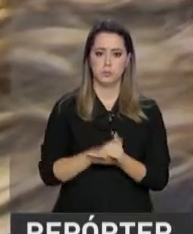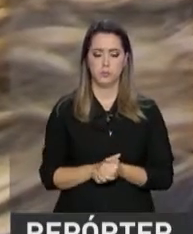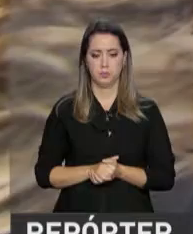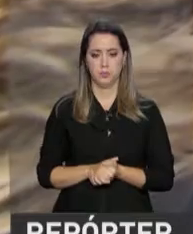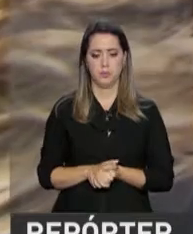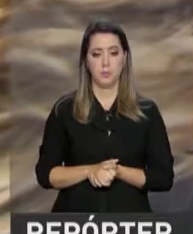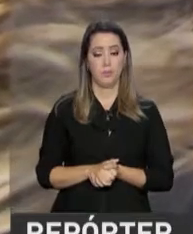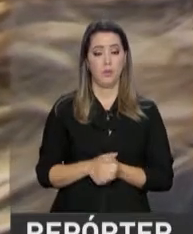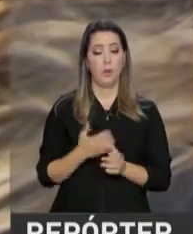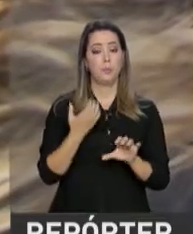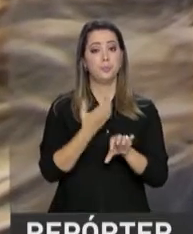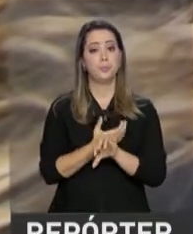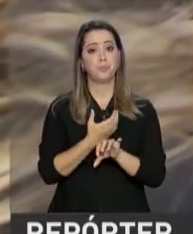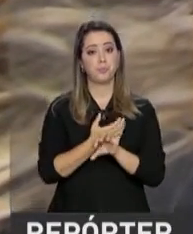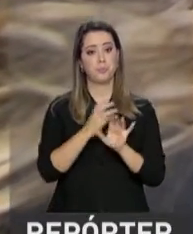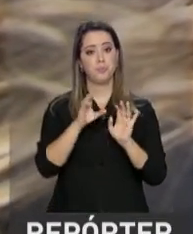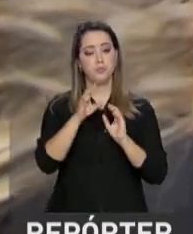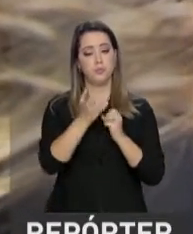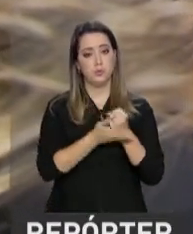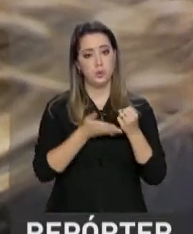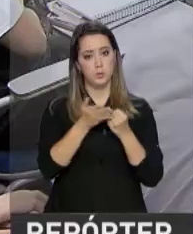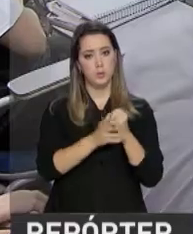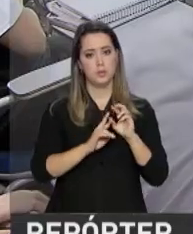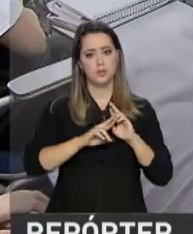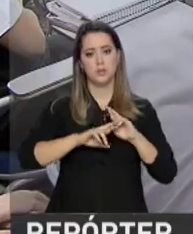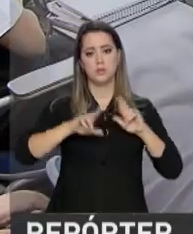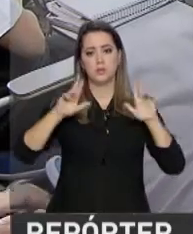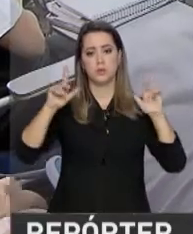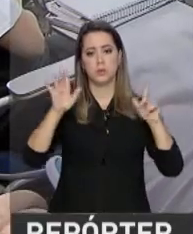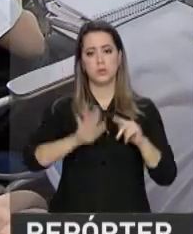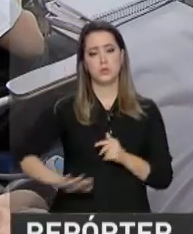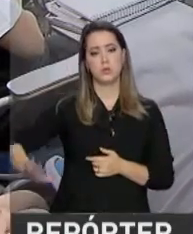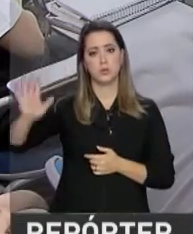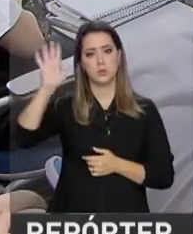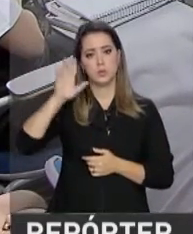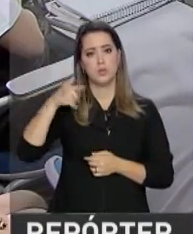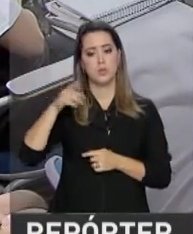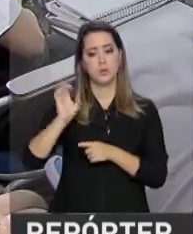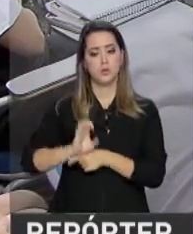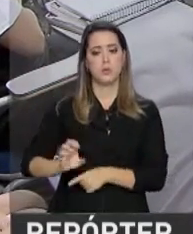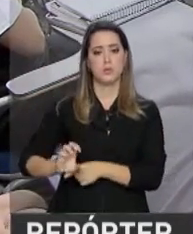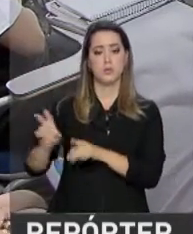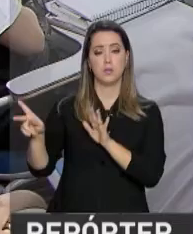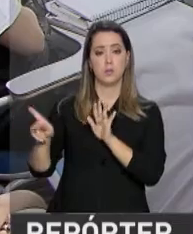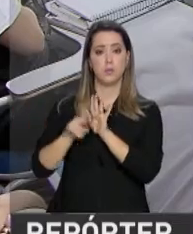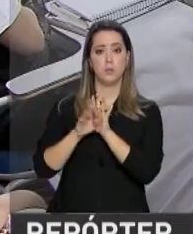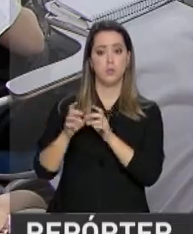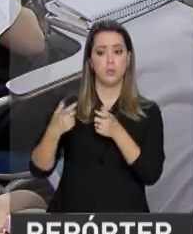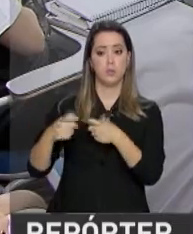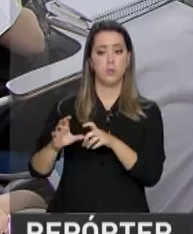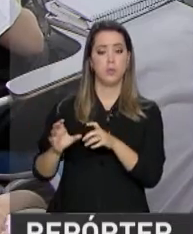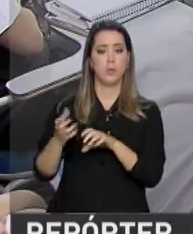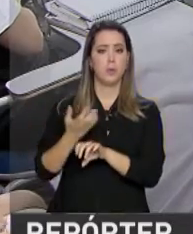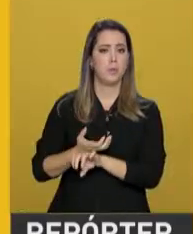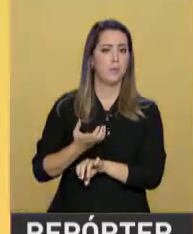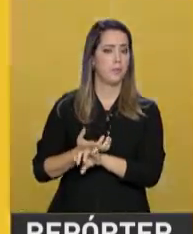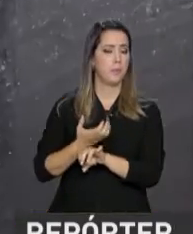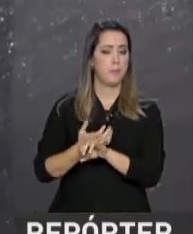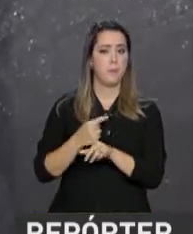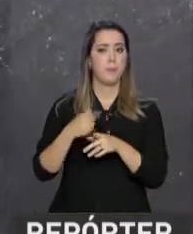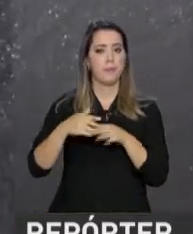a base vai flexibilizar o ensino médio de todo o país deixando os estados livres para montar a sua grade curricular